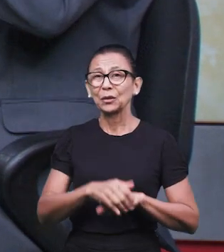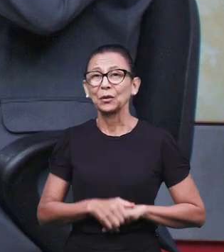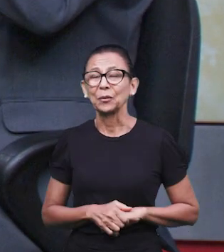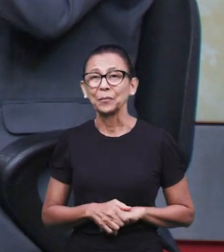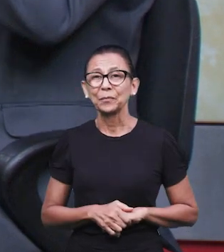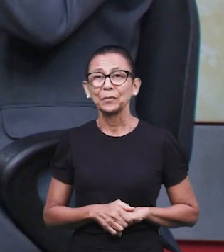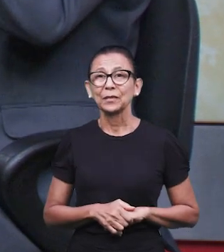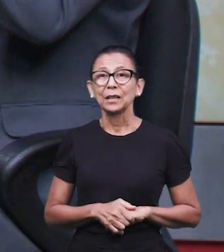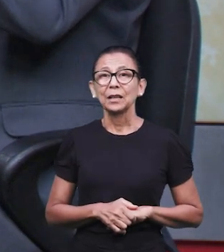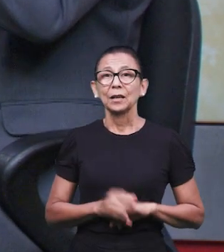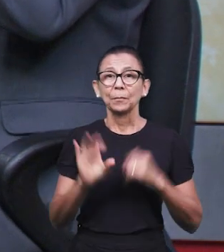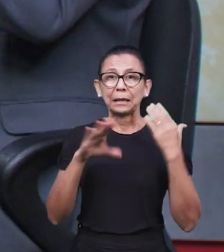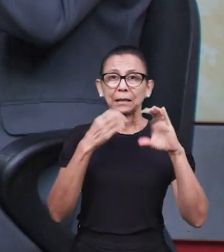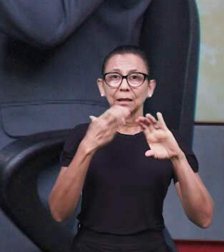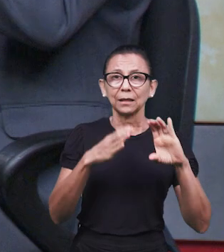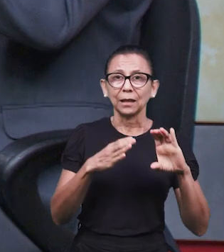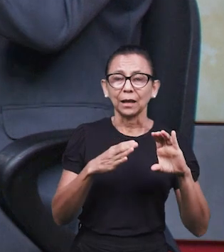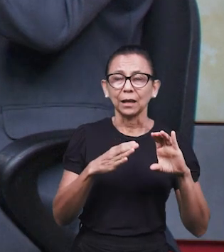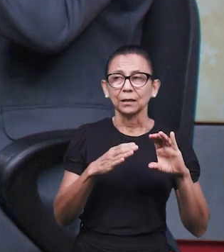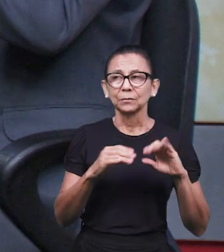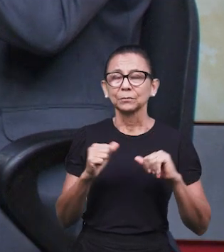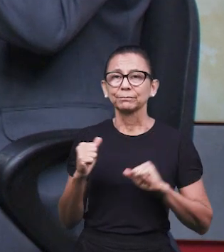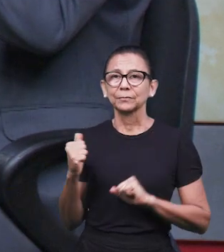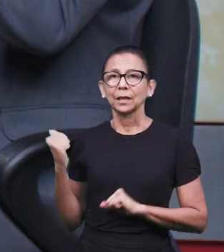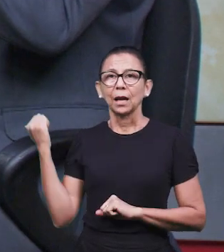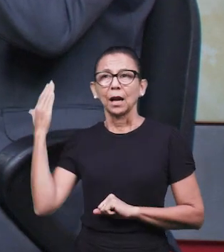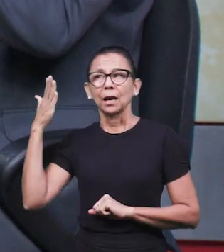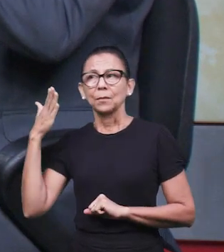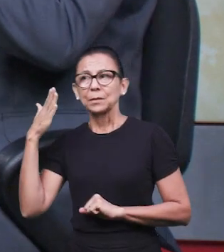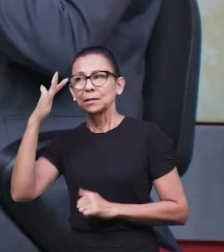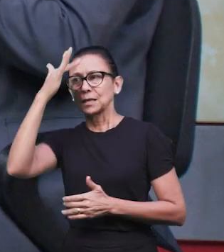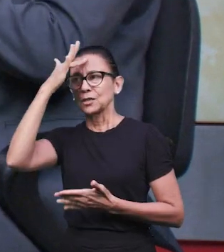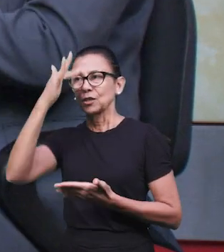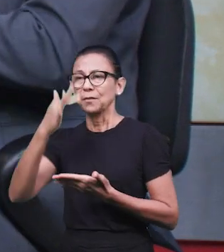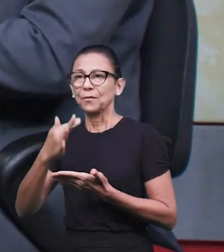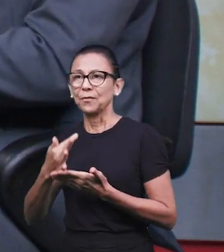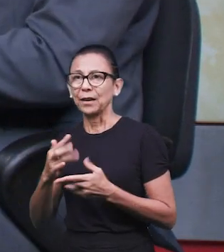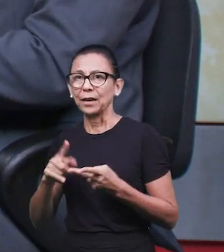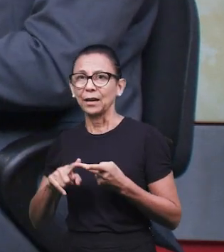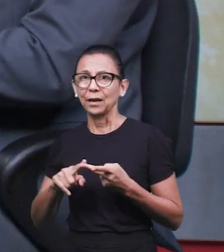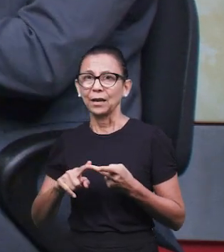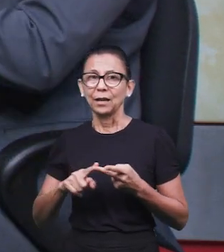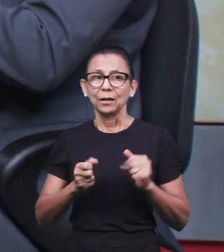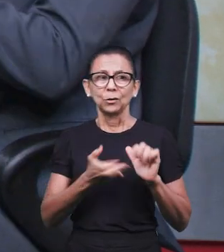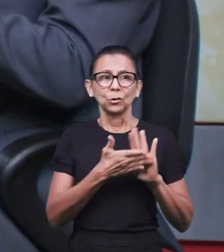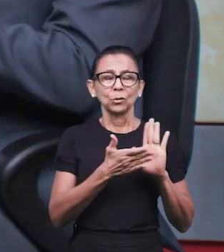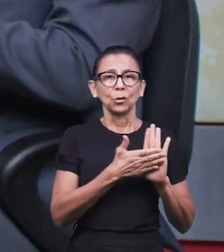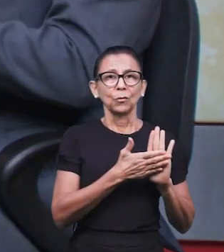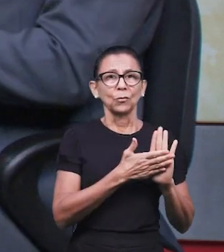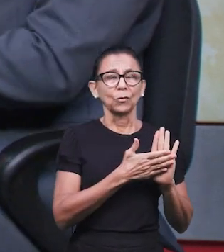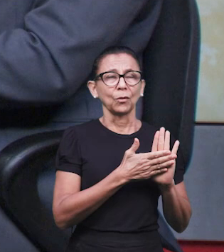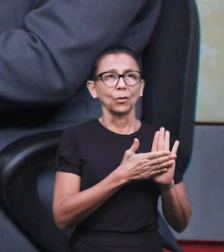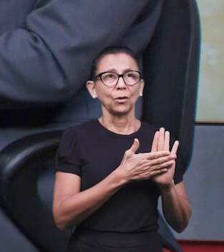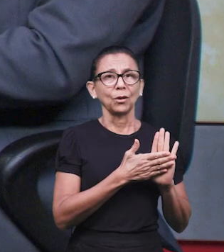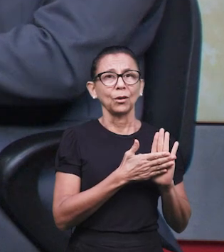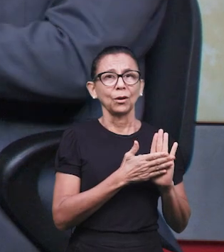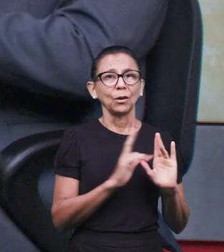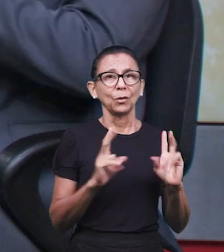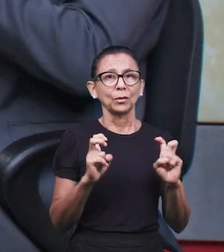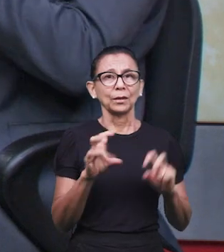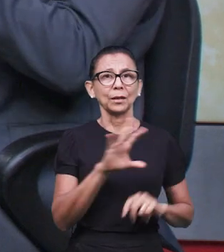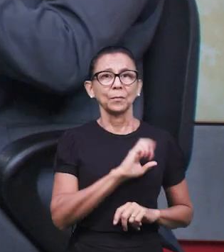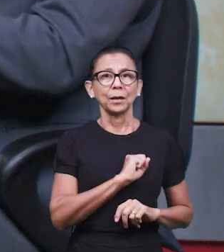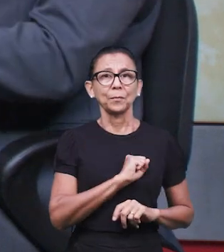mensagem é sobre fé e o louvor falava de amor. Não canta louvor, vai cantar, porque tem que emoldurar, né? Então você